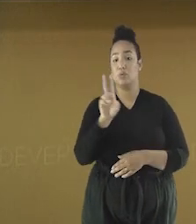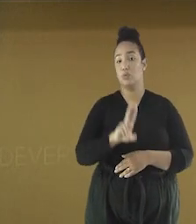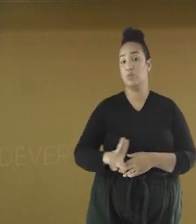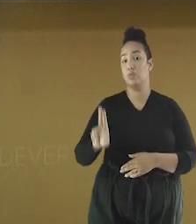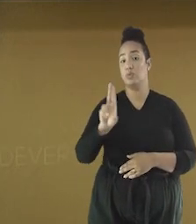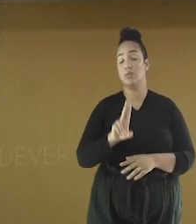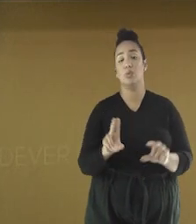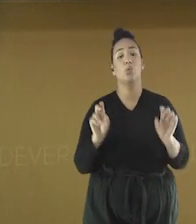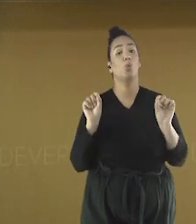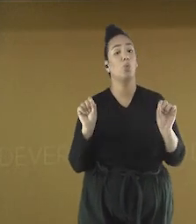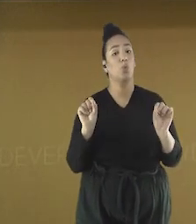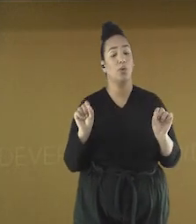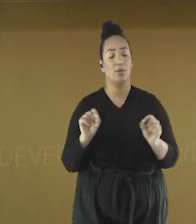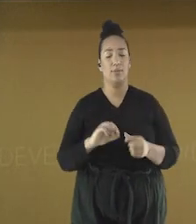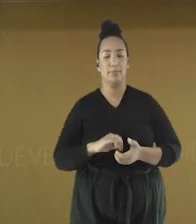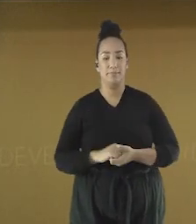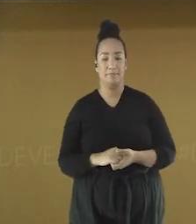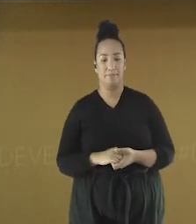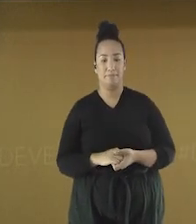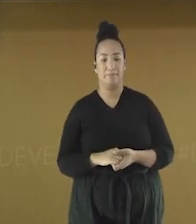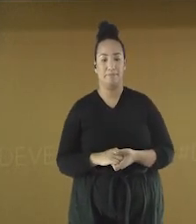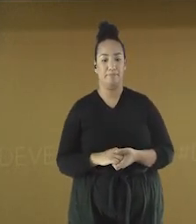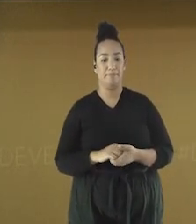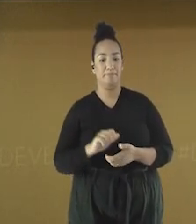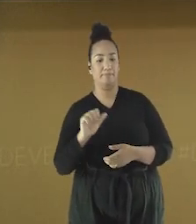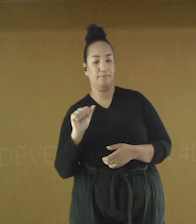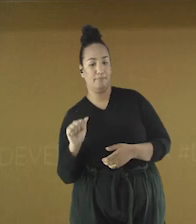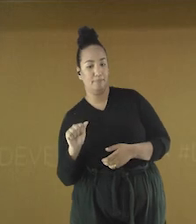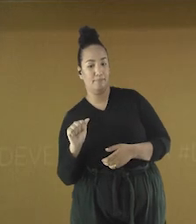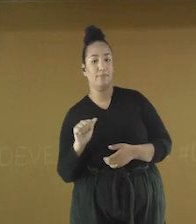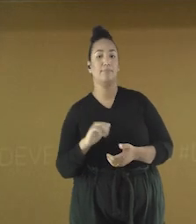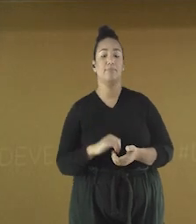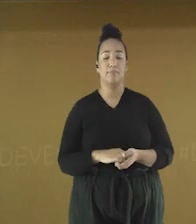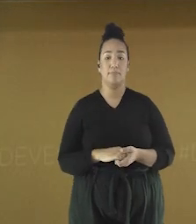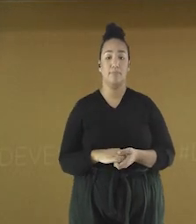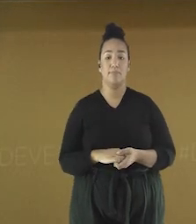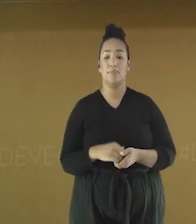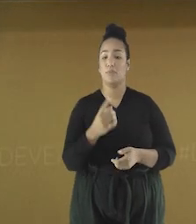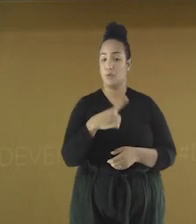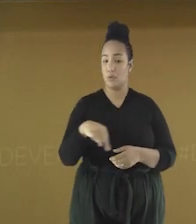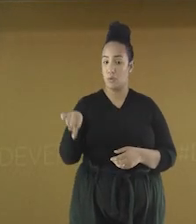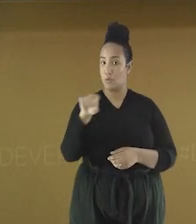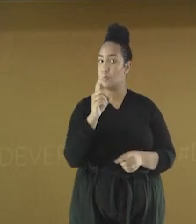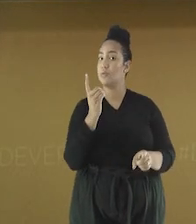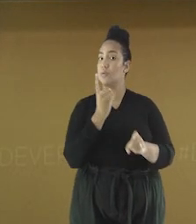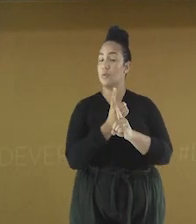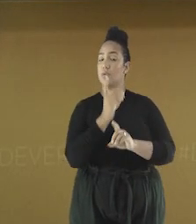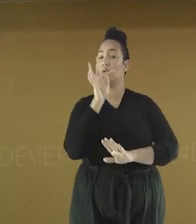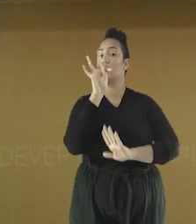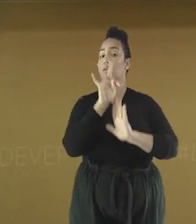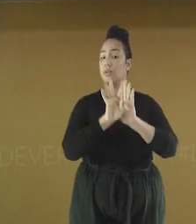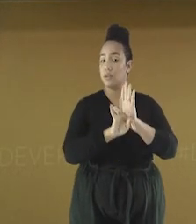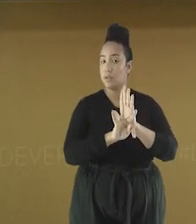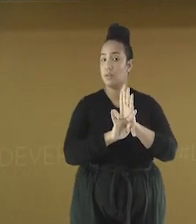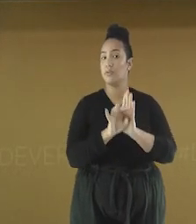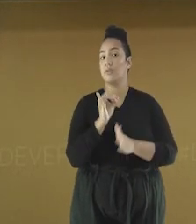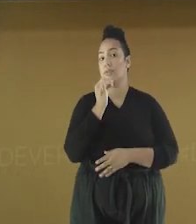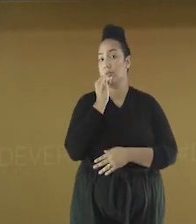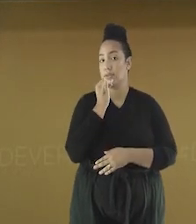utilizando meios como as. A é muito presente em textos